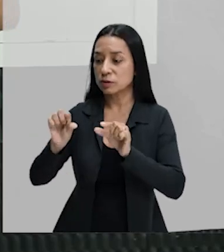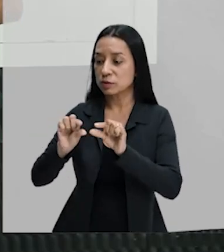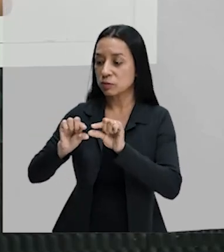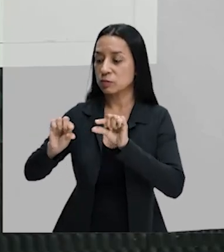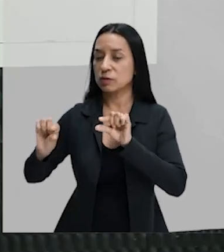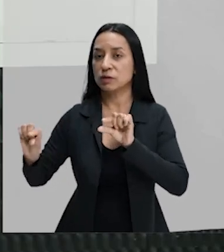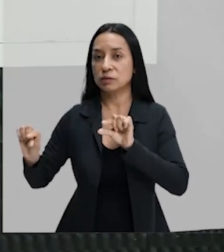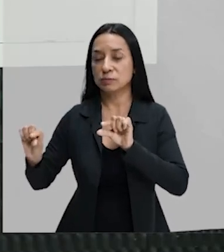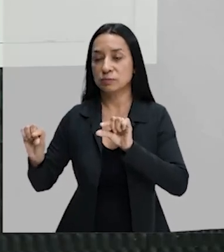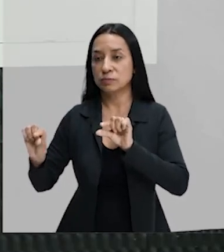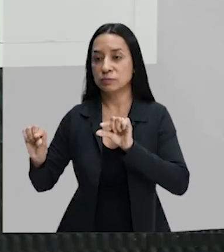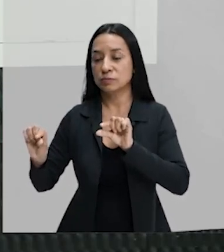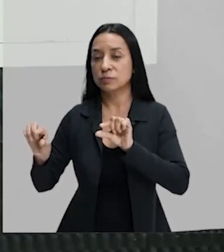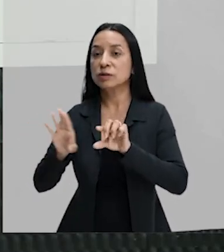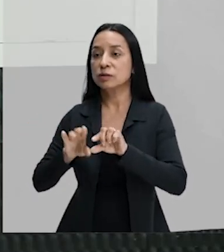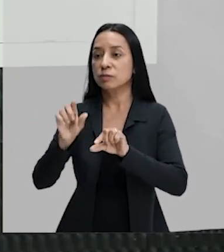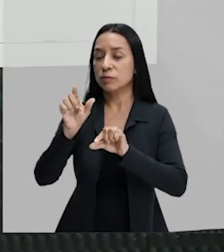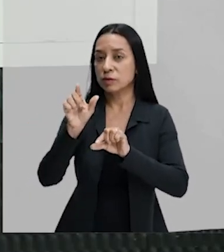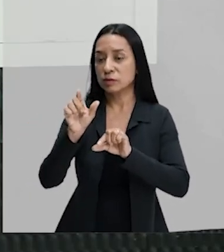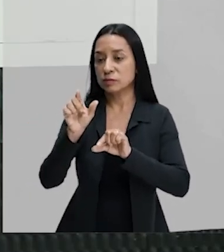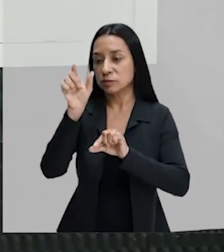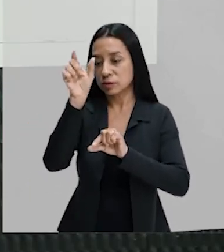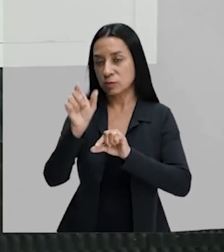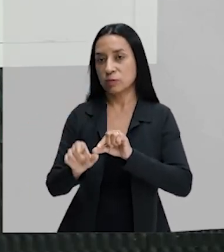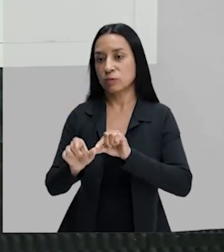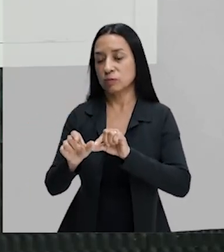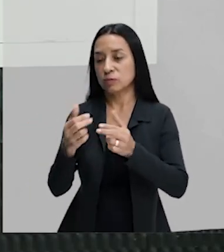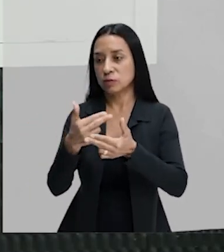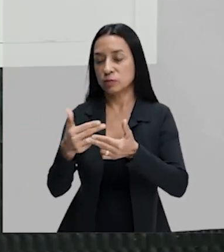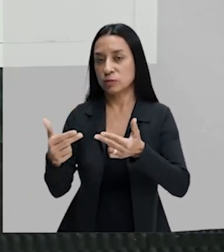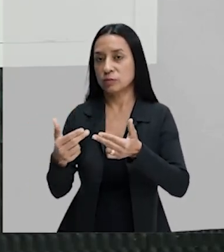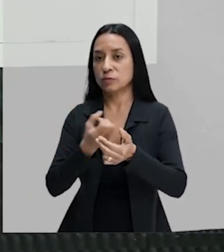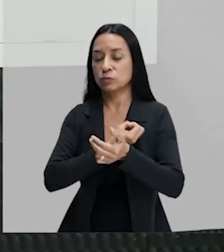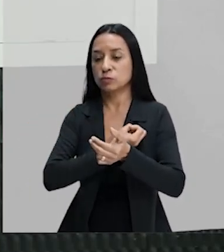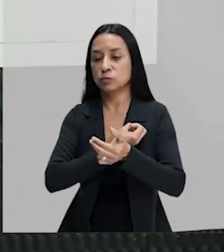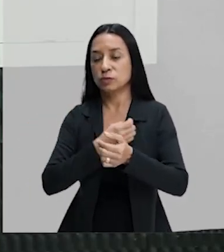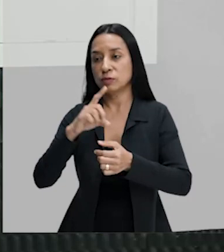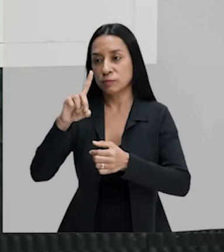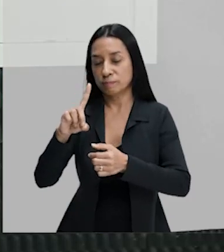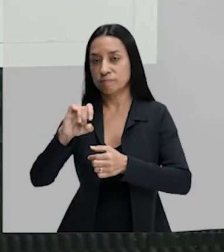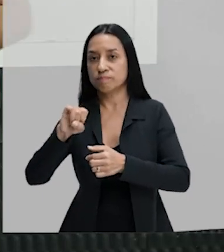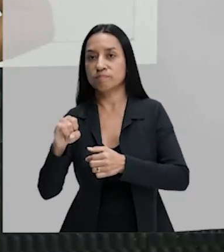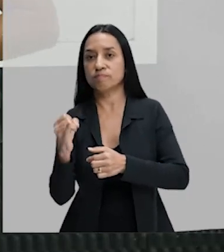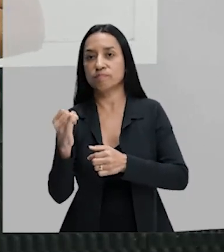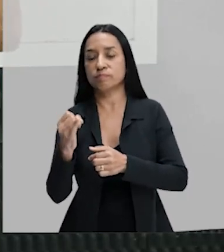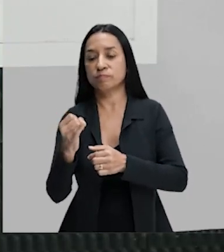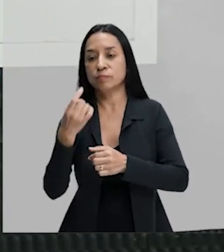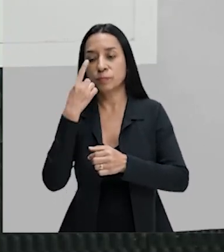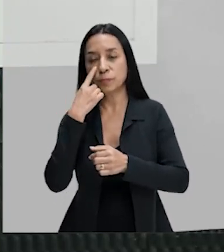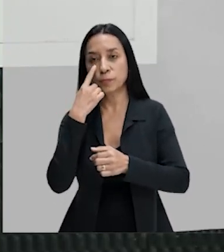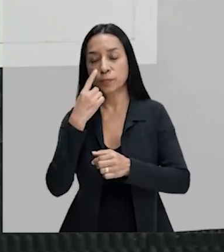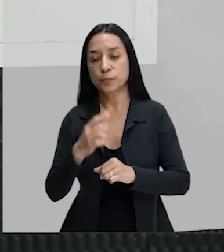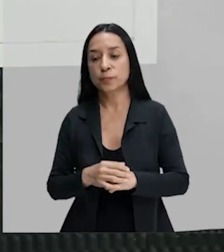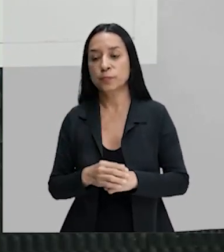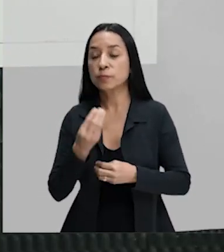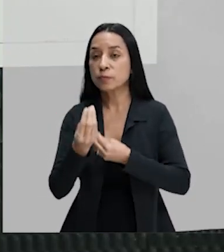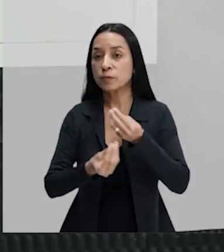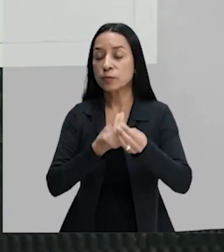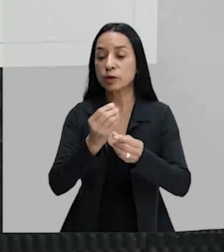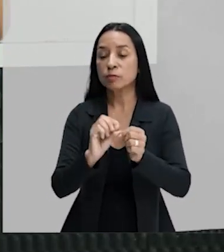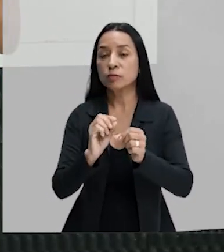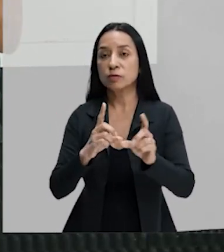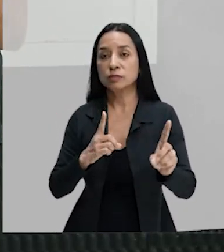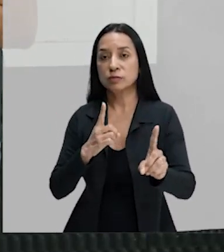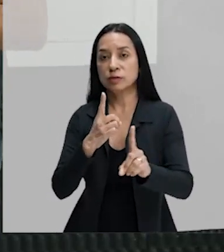linha e da coluna do elemento D e J. Certo? Então veja só, como é que eu faço